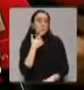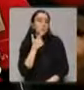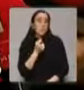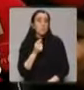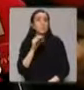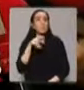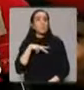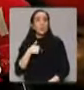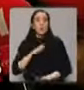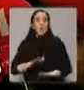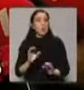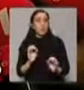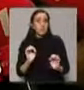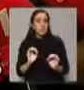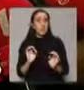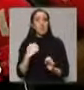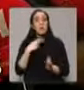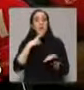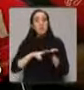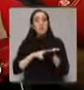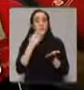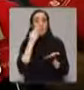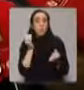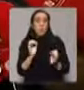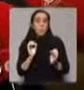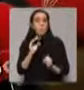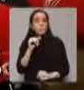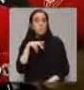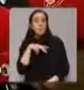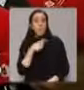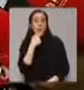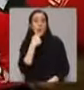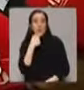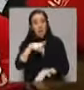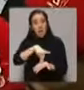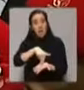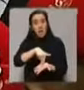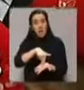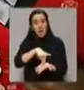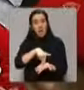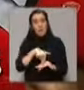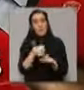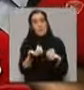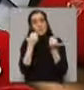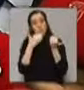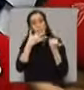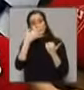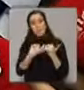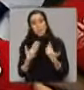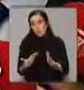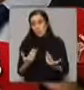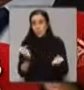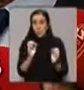Portugal, não penso que haja razões para isso, mas só em Portugal é que nós, quando estamos em Portugal, é que temos todas as informações. Eu